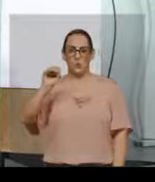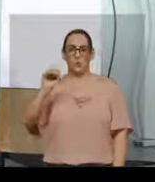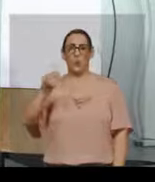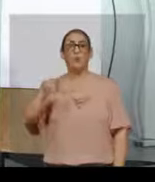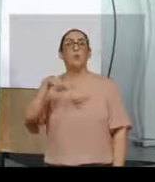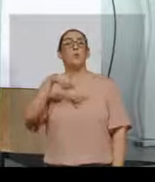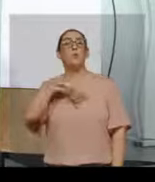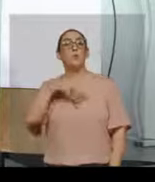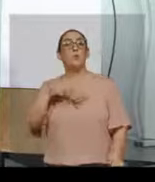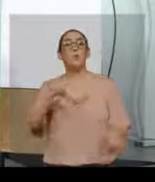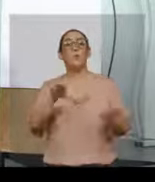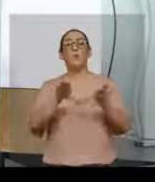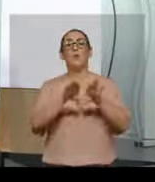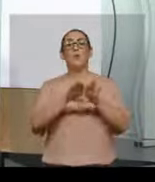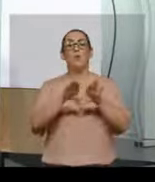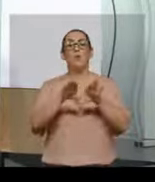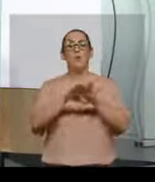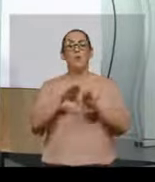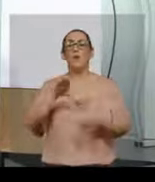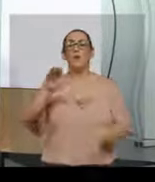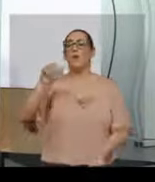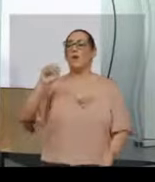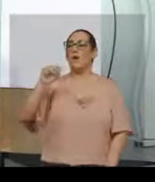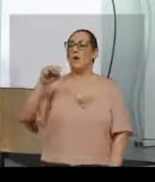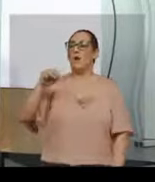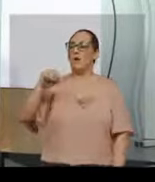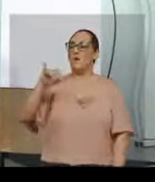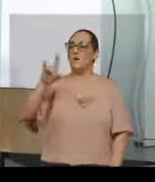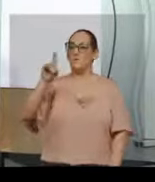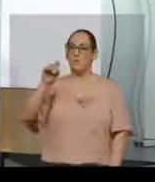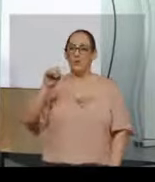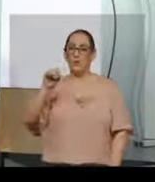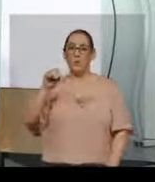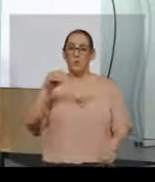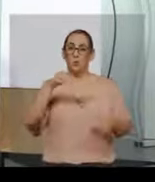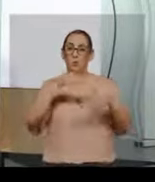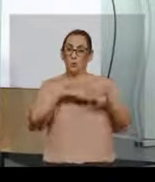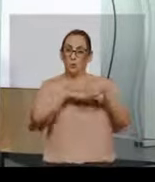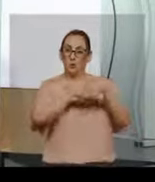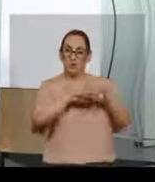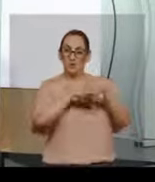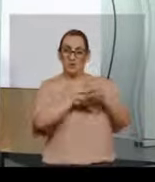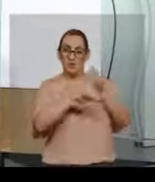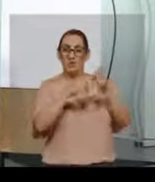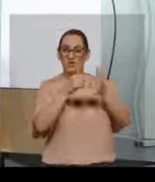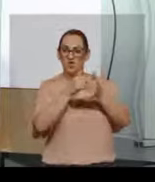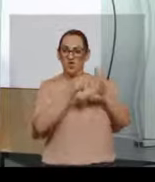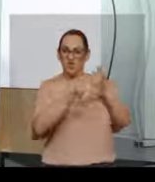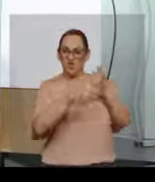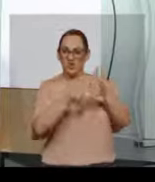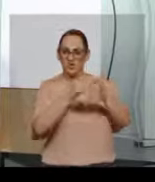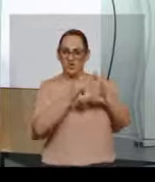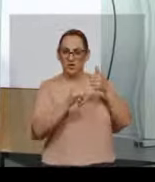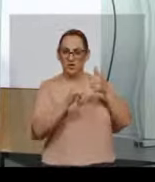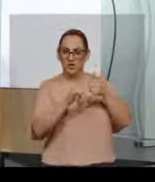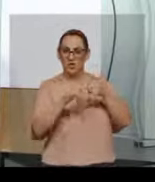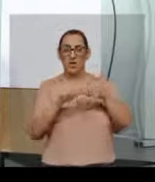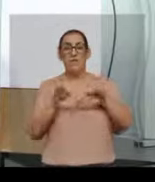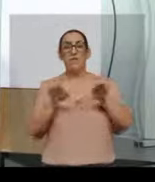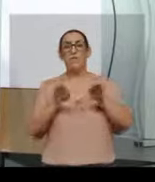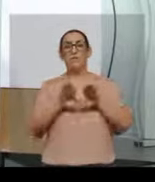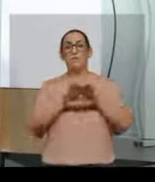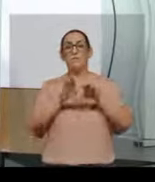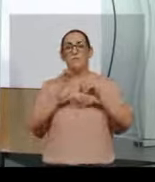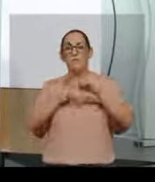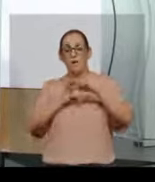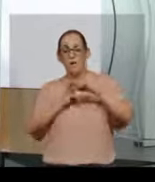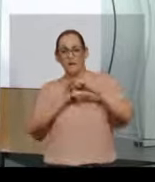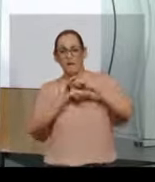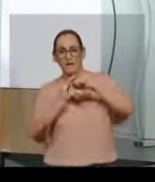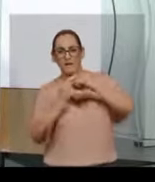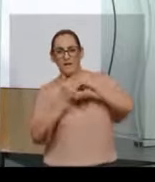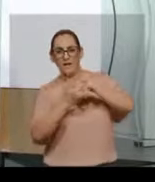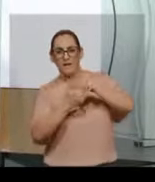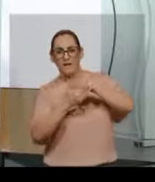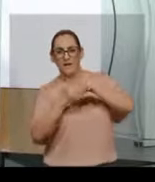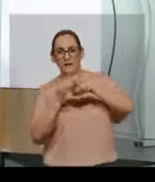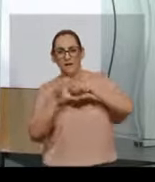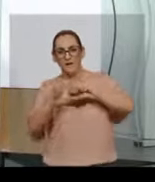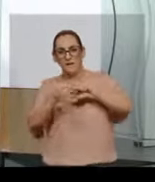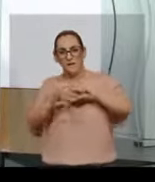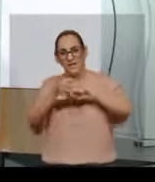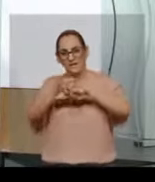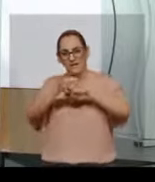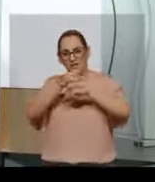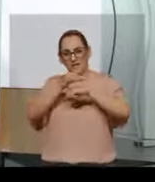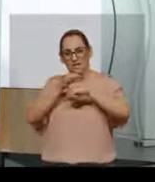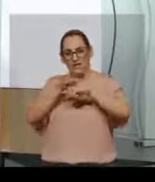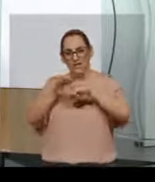o amido como reserva energética, a parede celular de celulose e vai